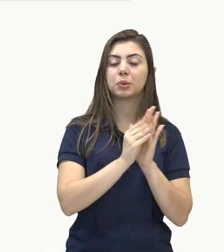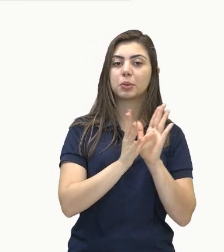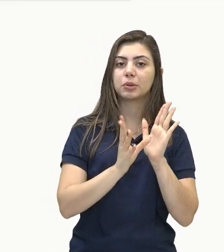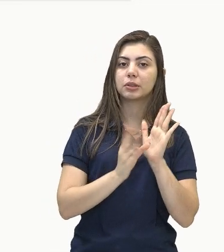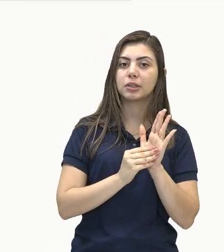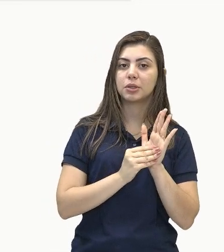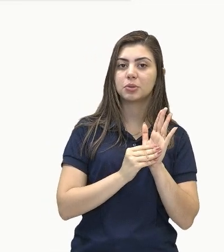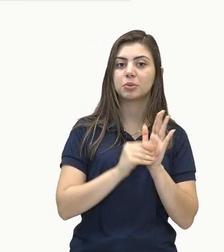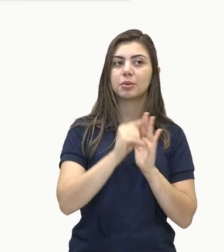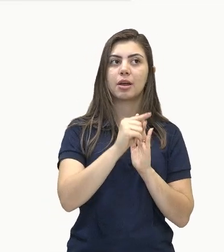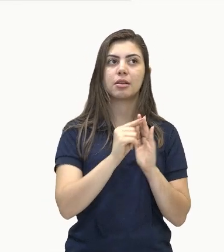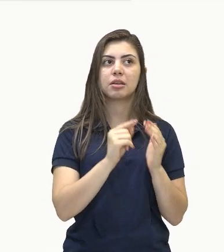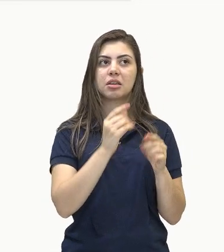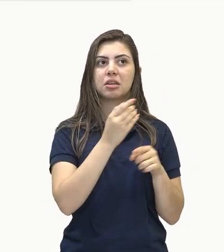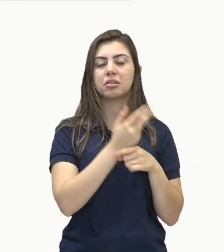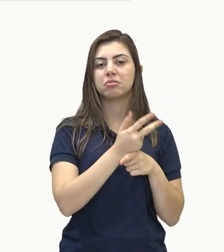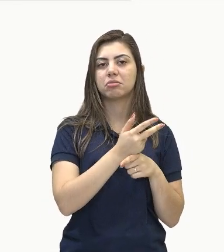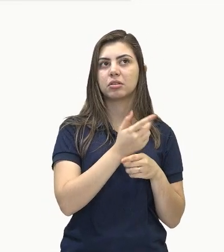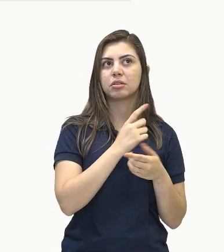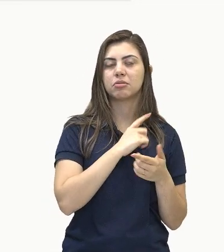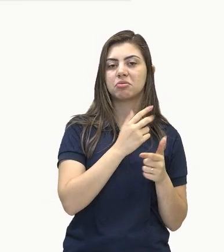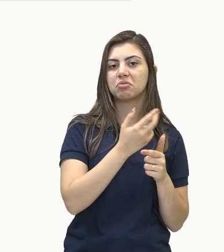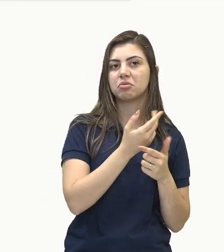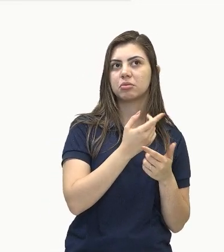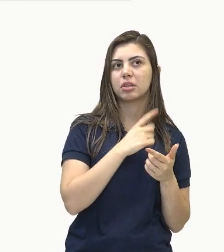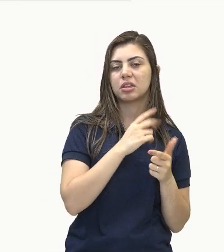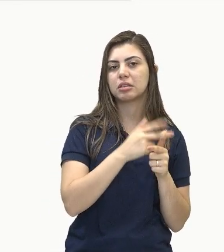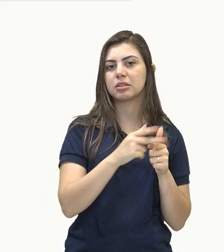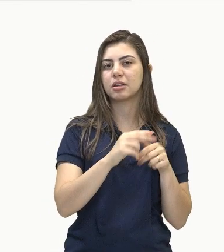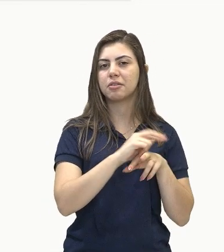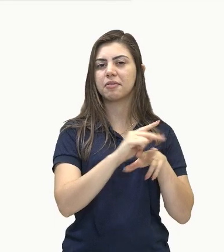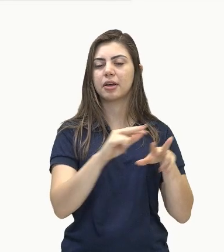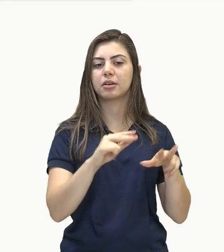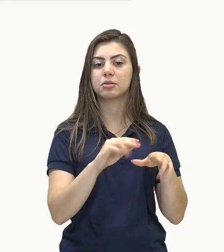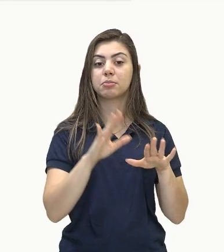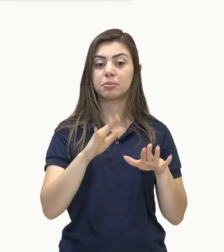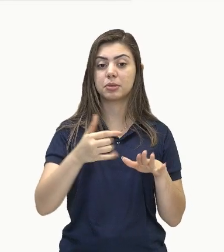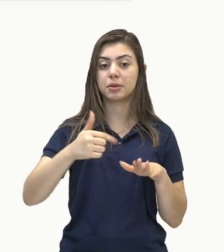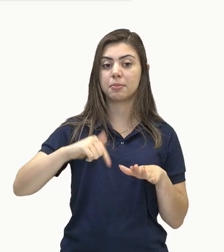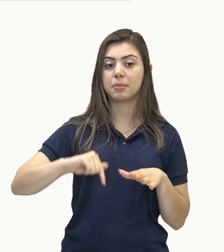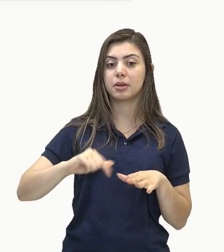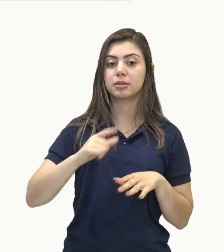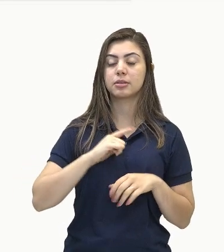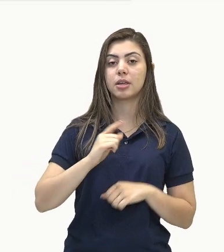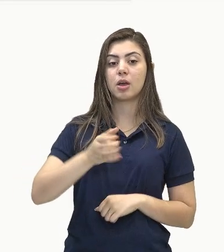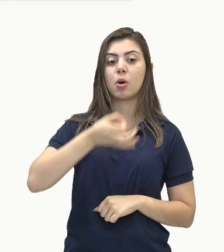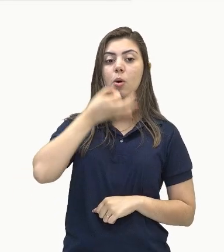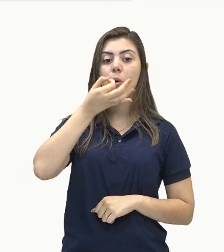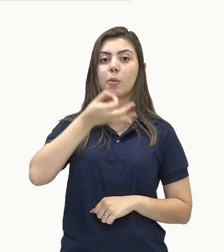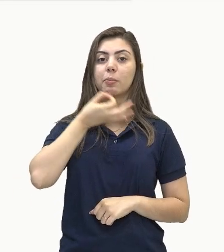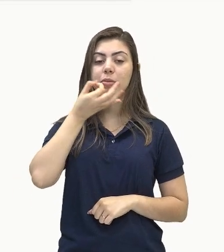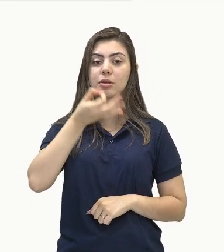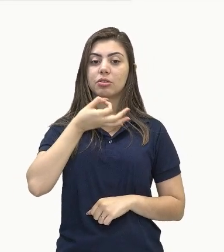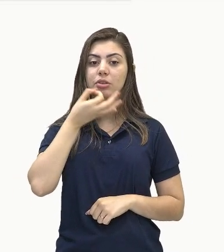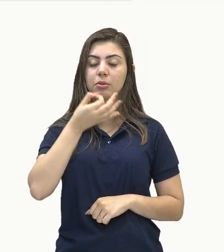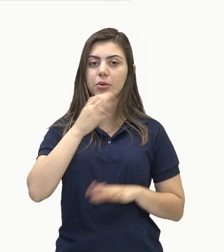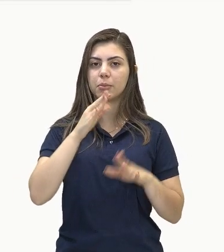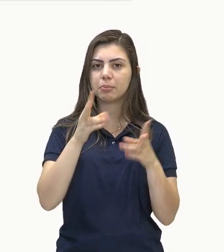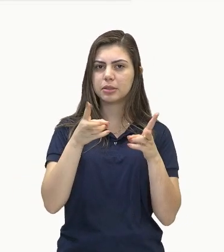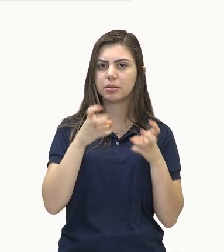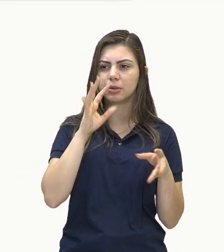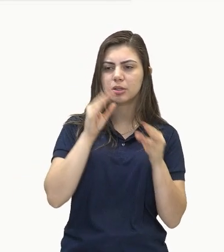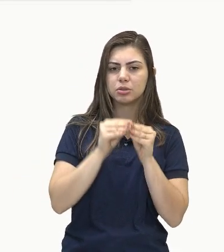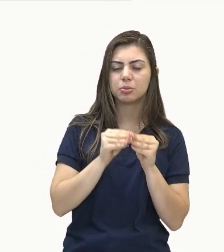da obra e expressar, veja bem, são dois aspectos. Traz, informa o conteúdo